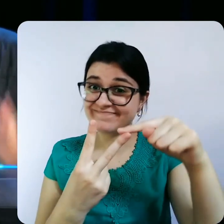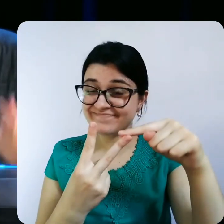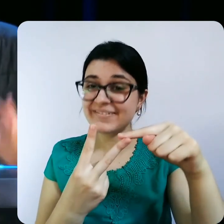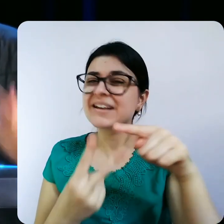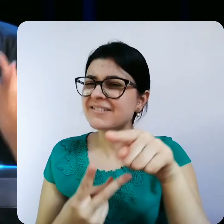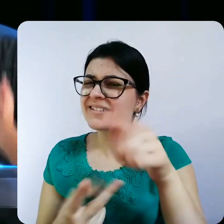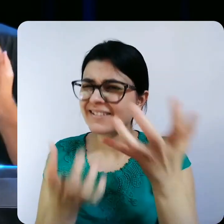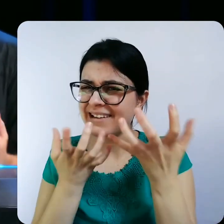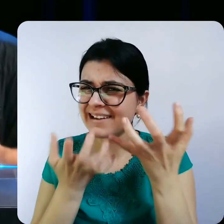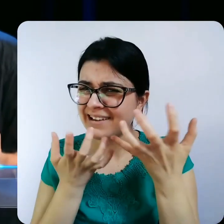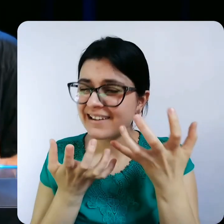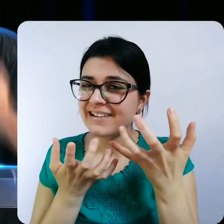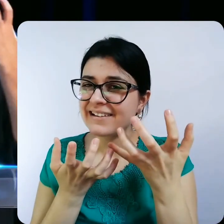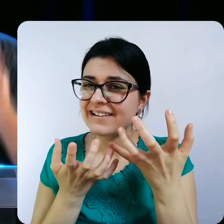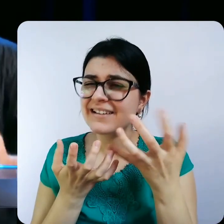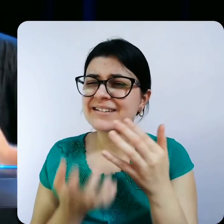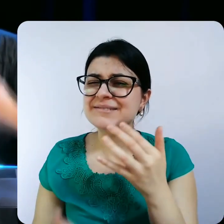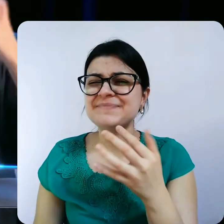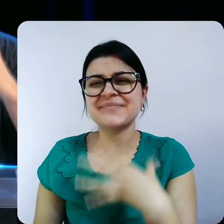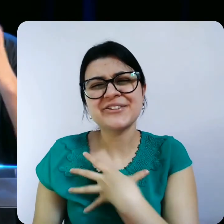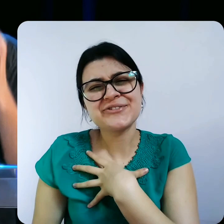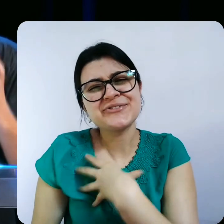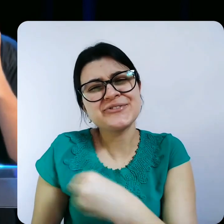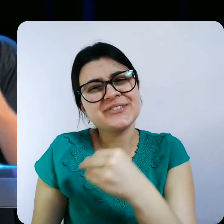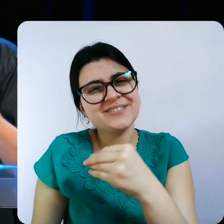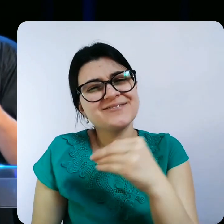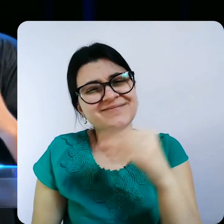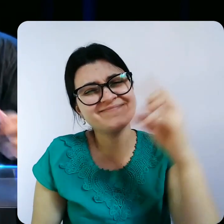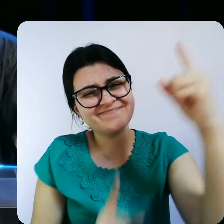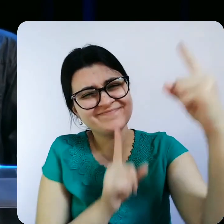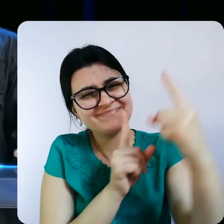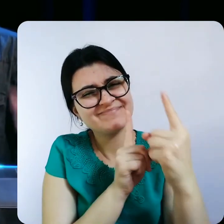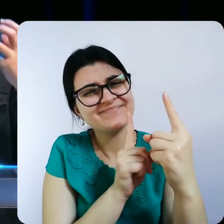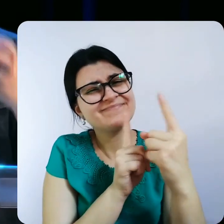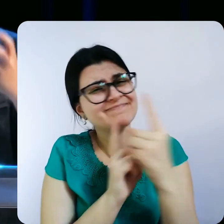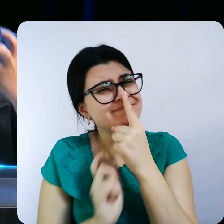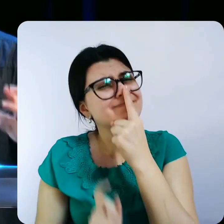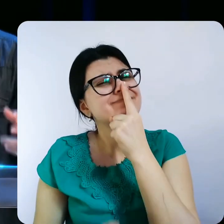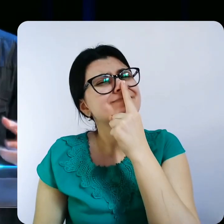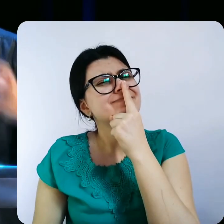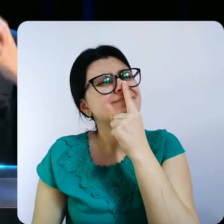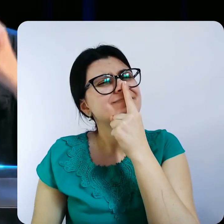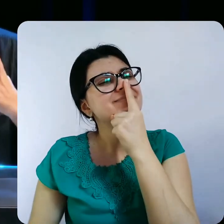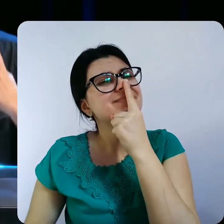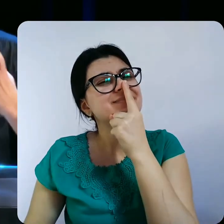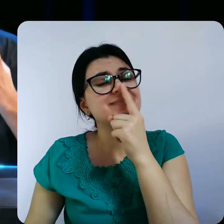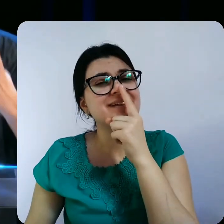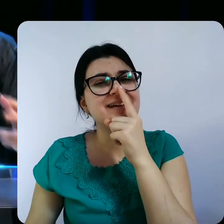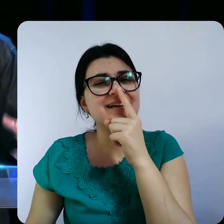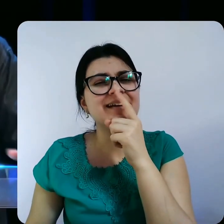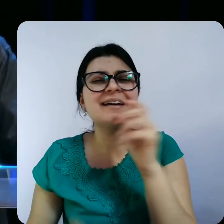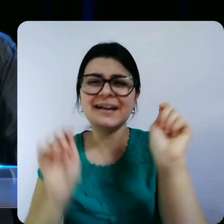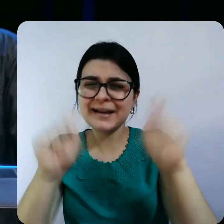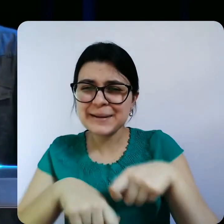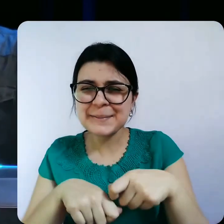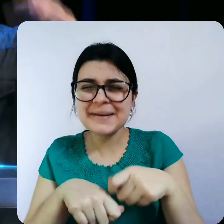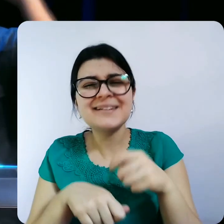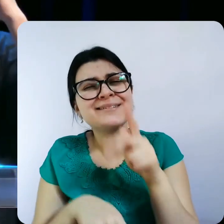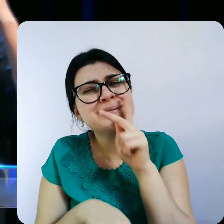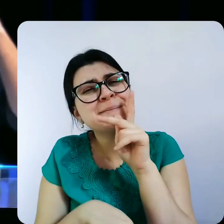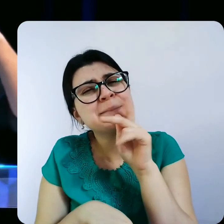gostaria de ter esse relacionamento de filho, de intimidade, que clama: Abba, Pai, papai, paizinho, que tem plena segurança desse